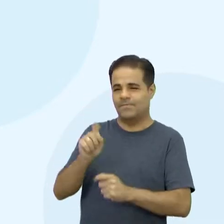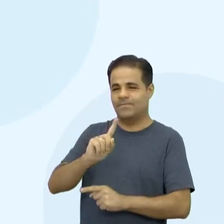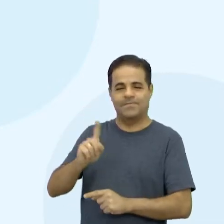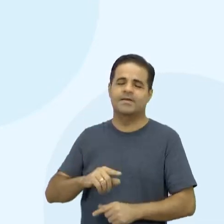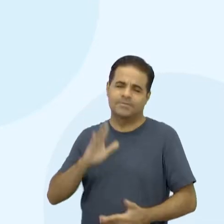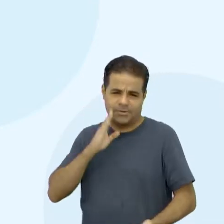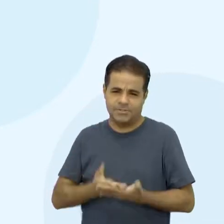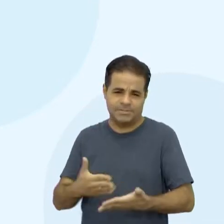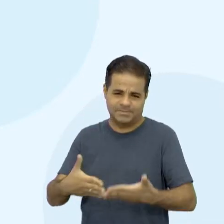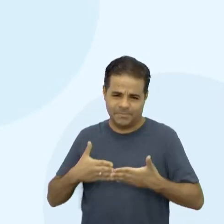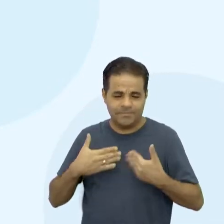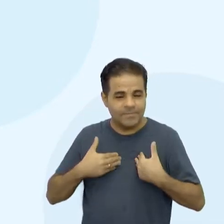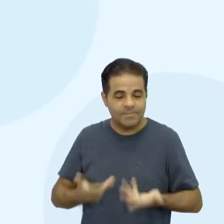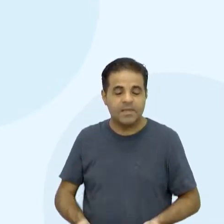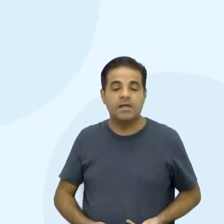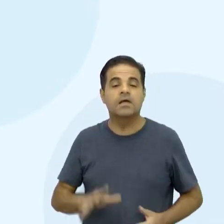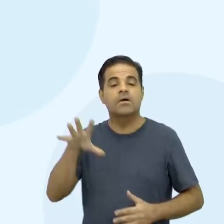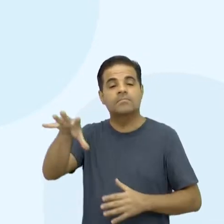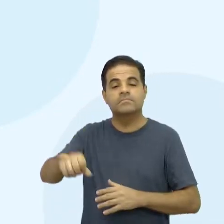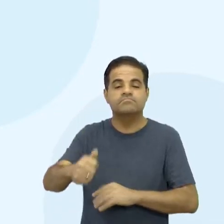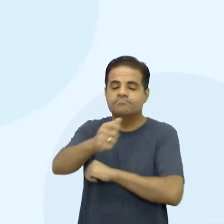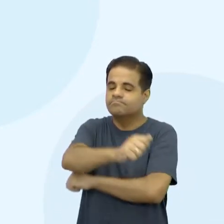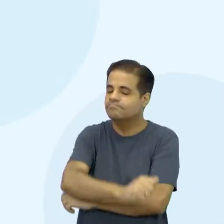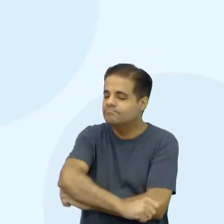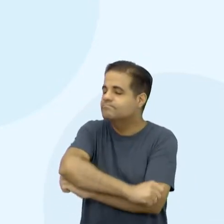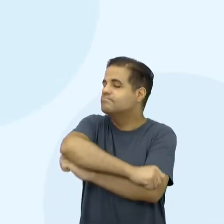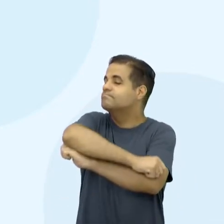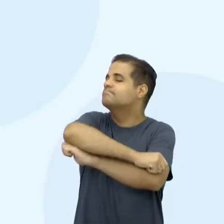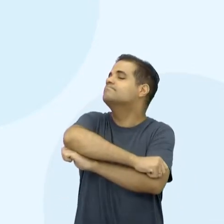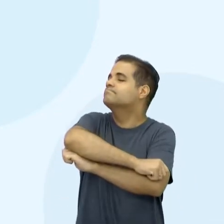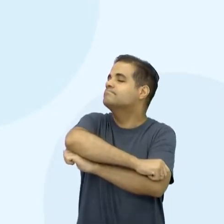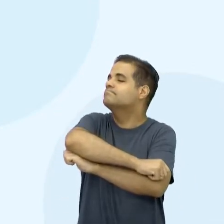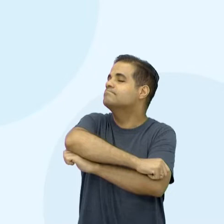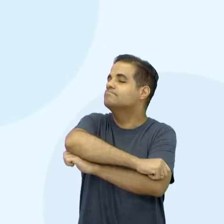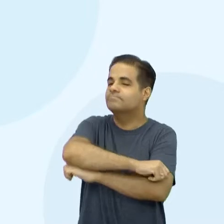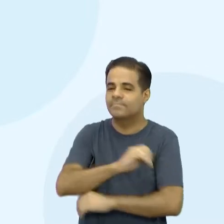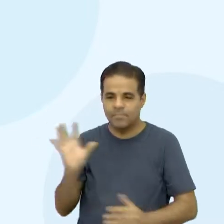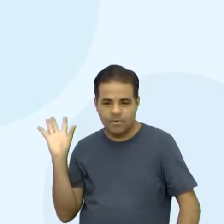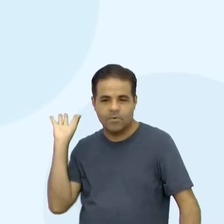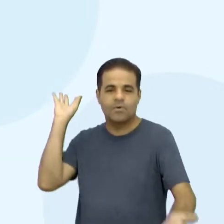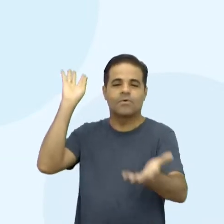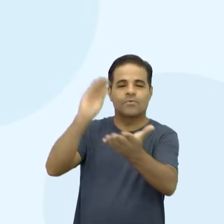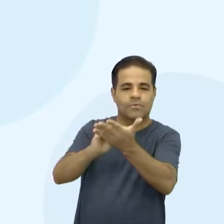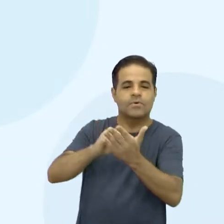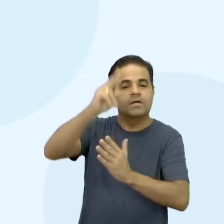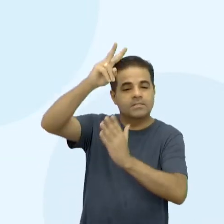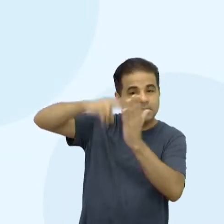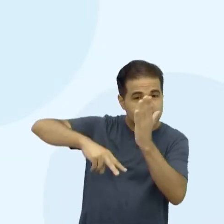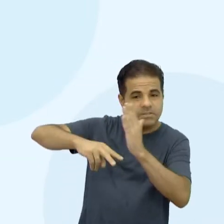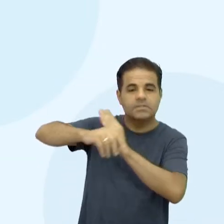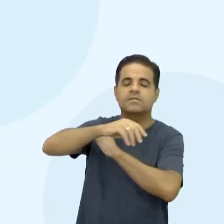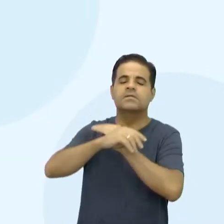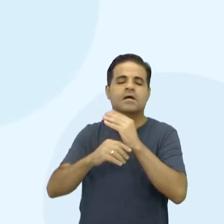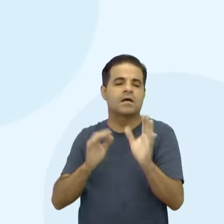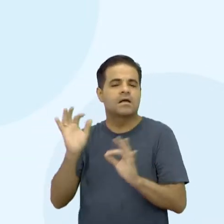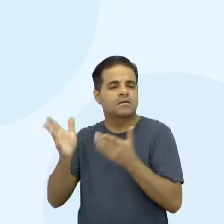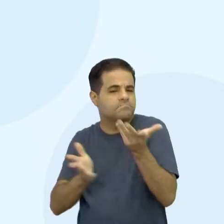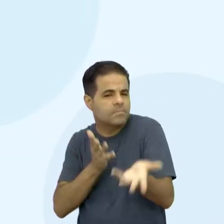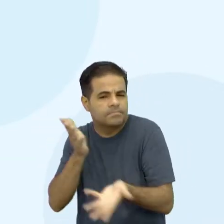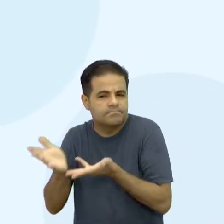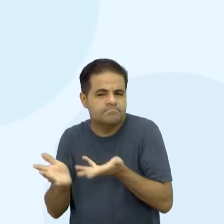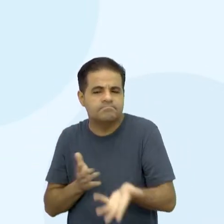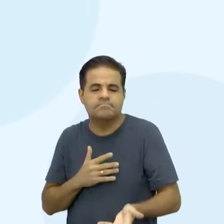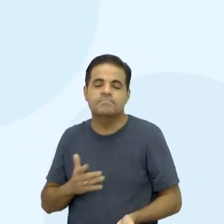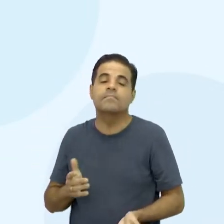Por favor. Então, peguei a Mona Lisa, uma das obras mais famosas, como a gente disse, coloquei essa releitura um pouco mais modernizada,